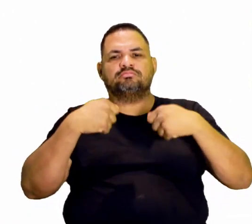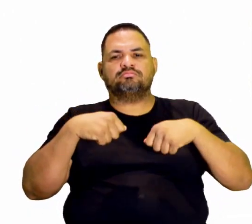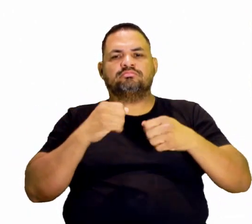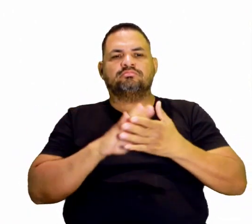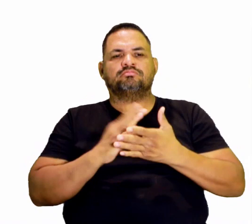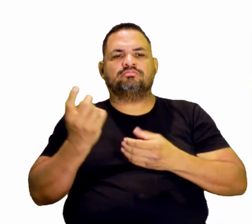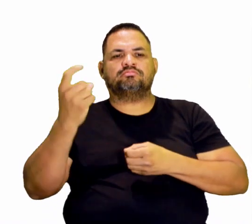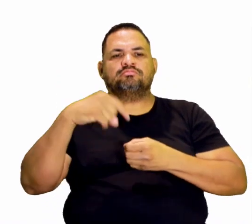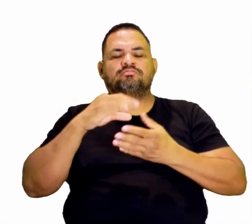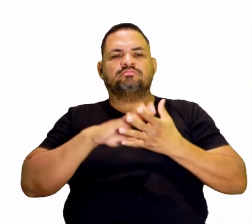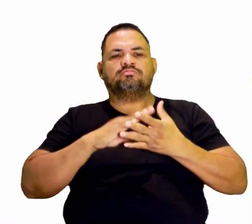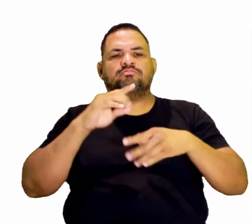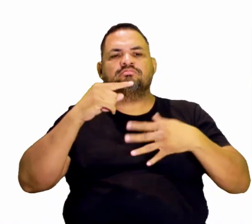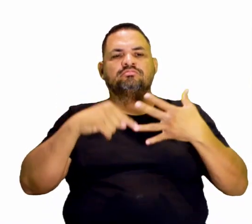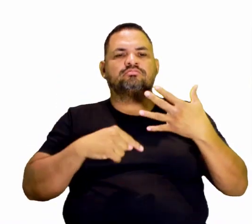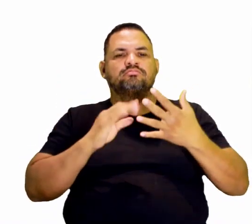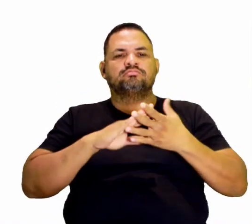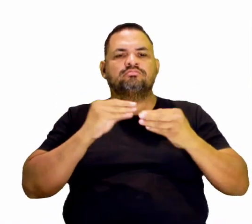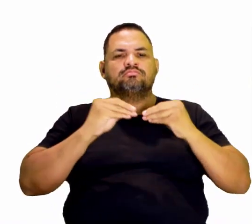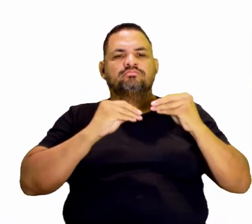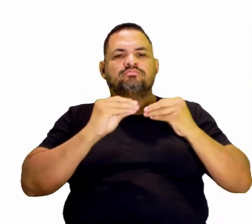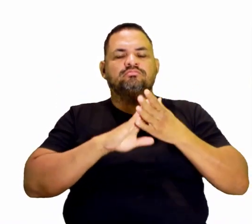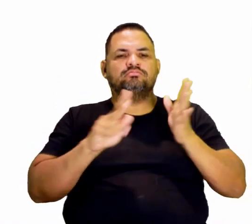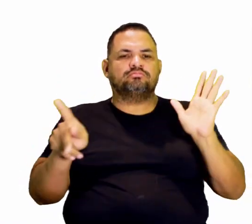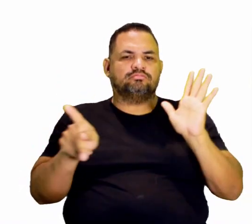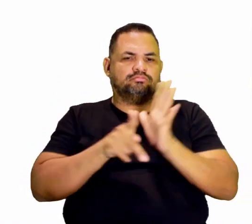elementos plásticos da própria pintura,